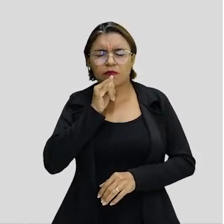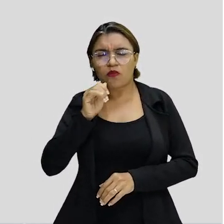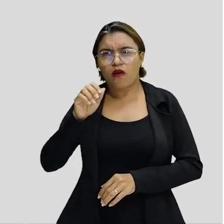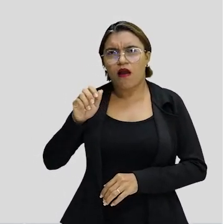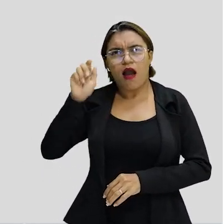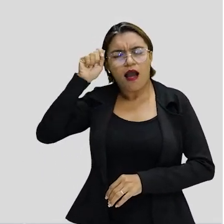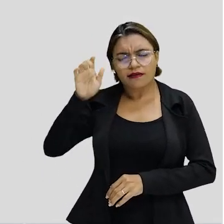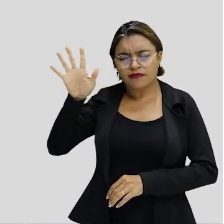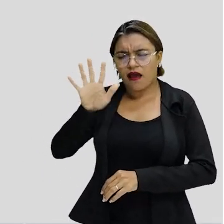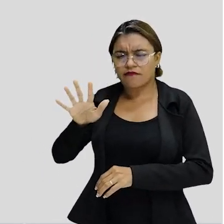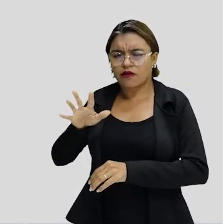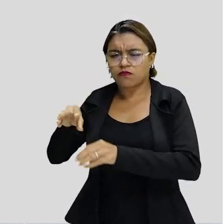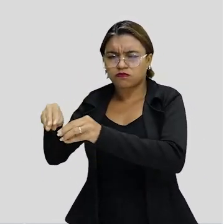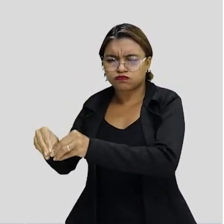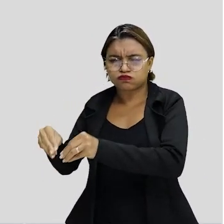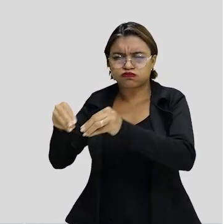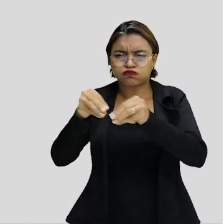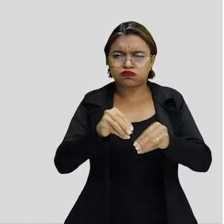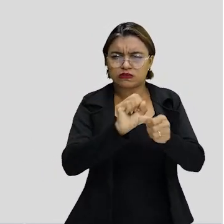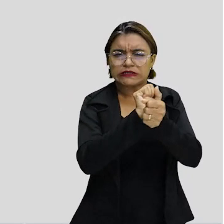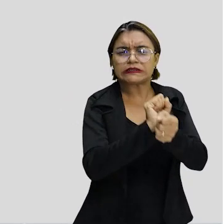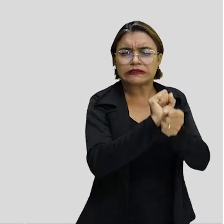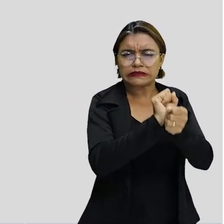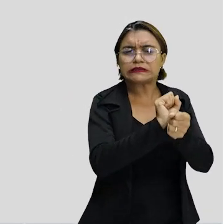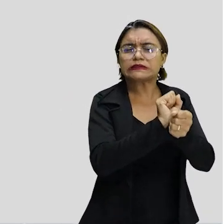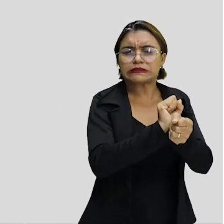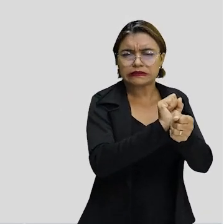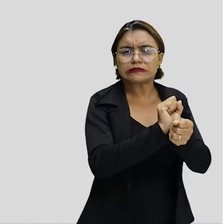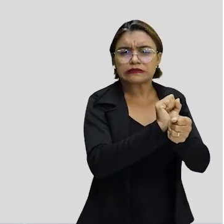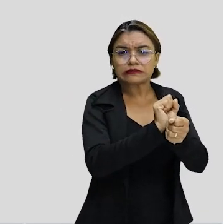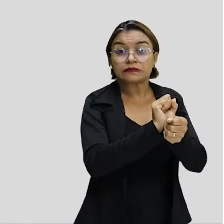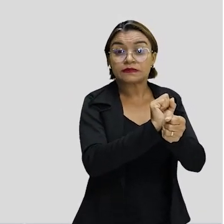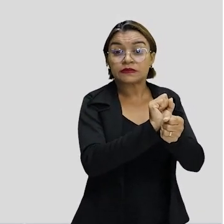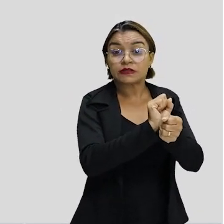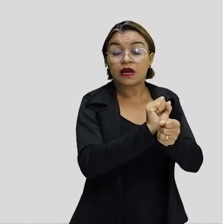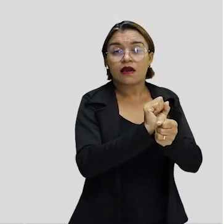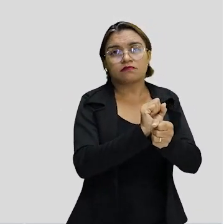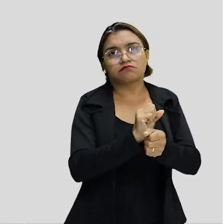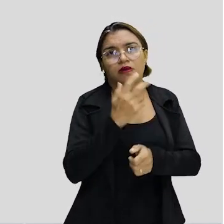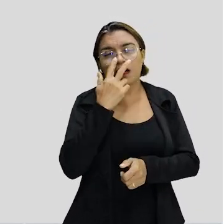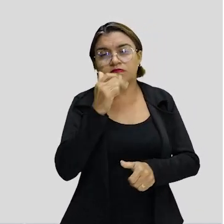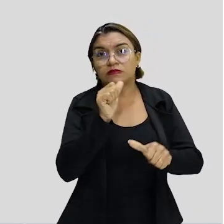em mercadoria, homens e mulheres africanos foram escravizados, violentados,